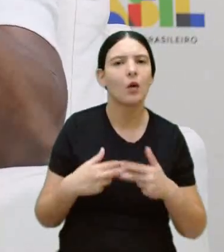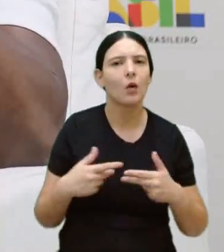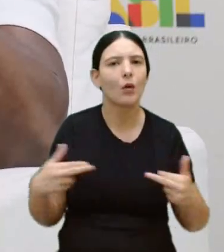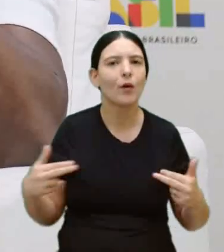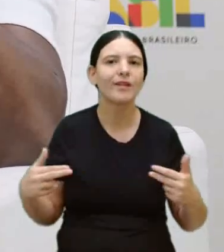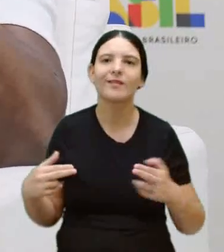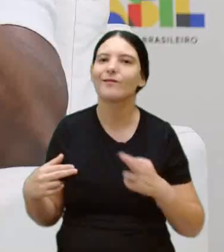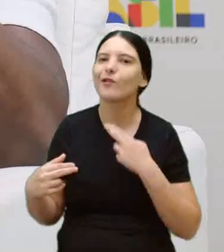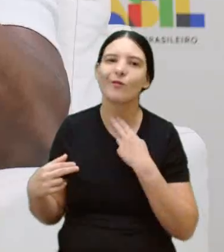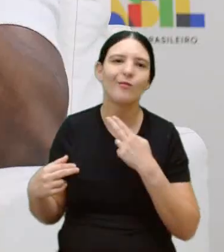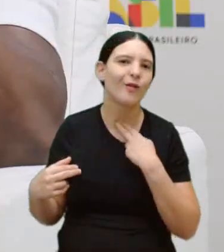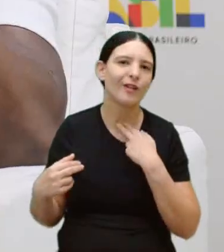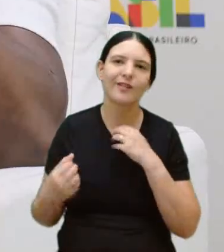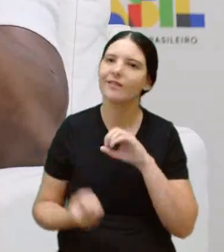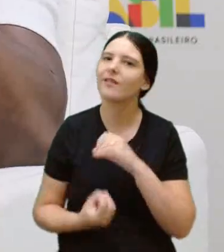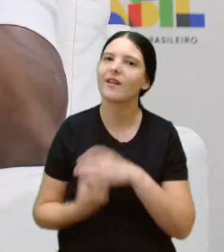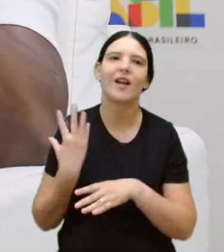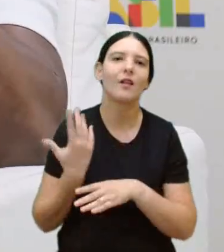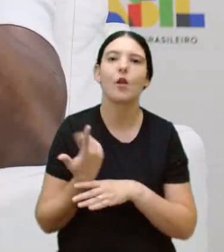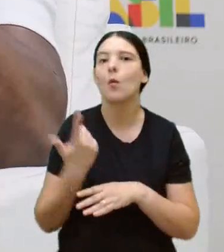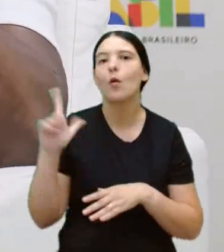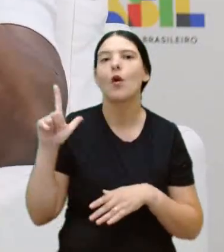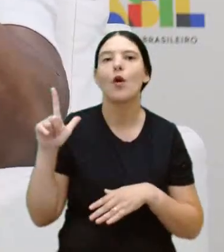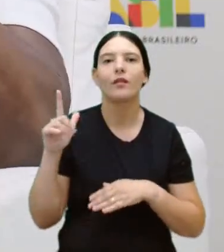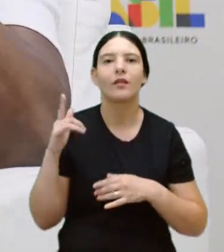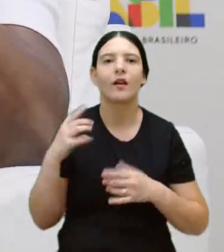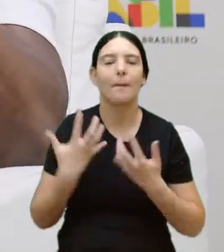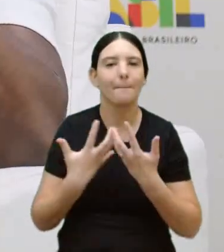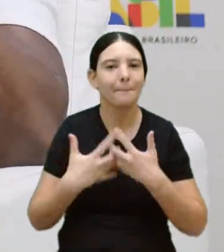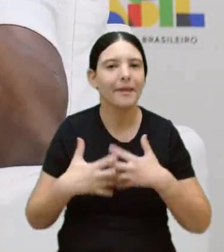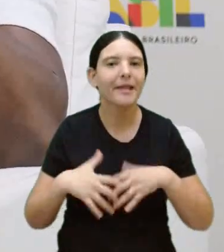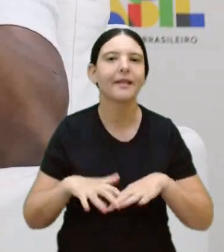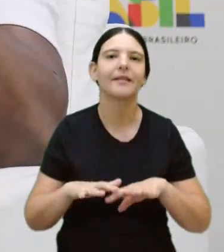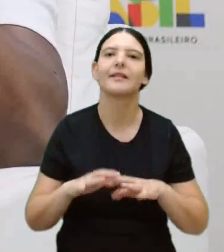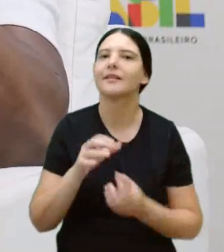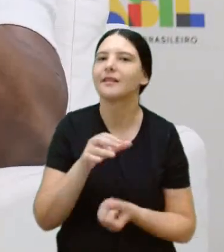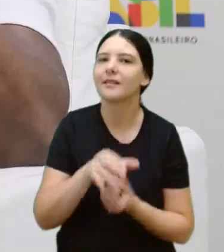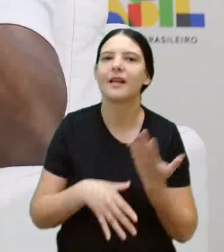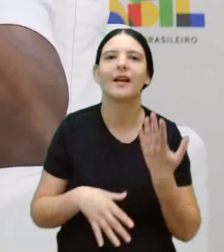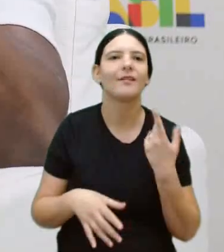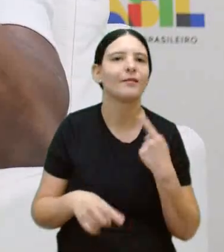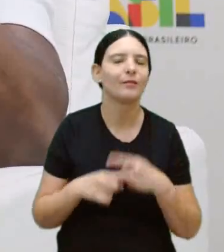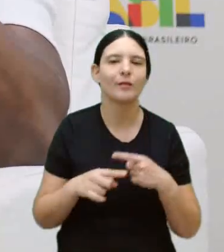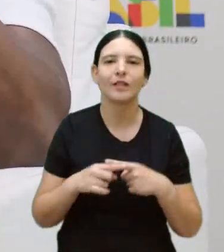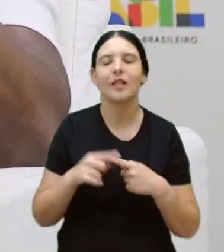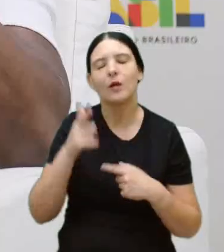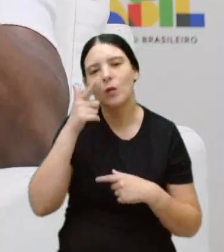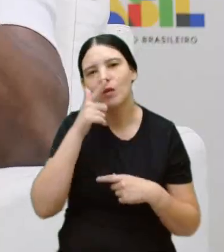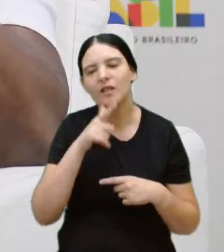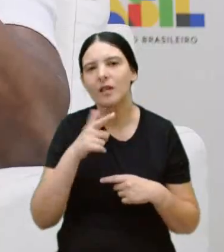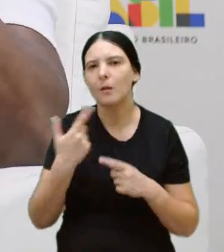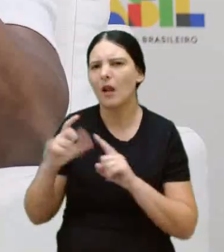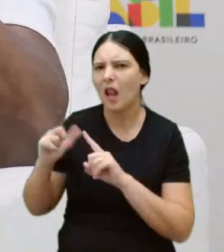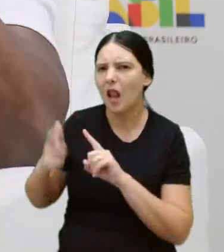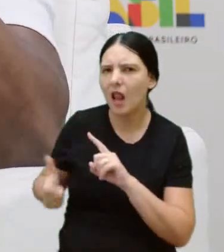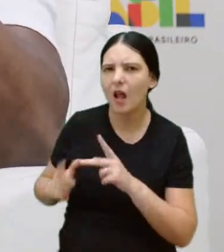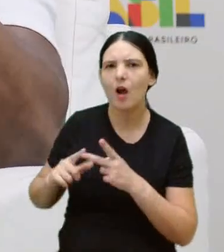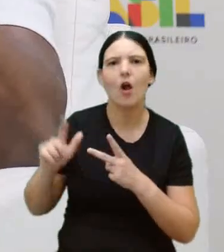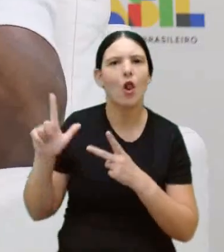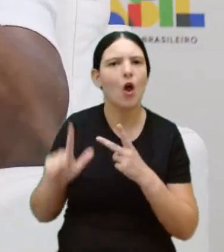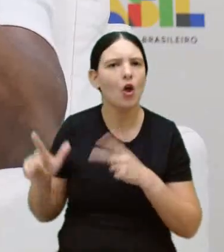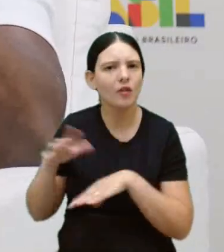ser reproduzida por nenhuma máquina. A capacidade de se afetar não por algoritmo, não por lógica, mas